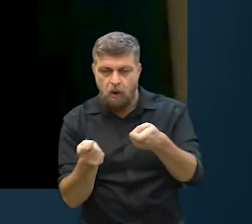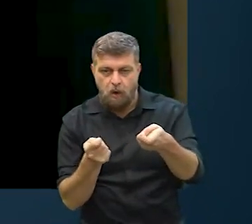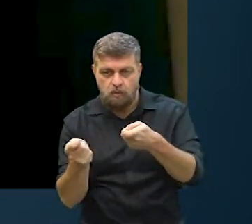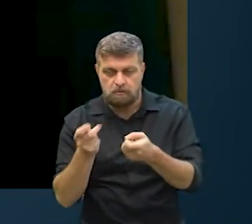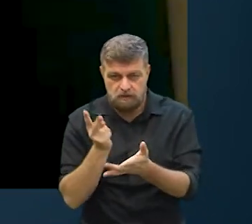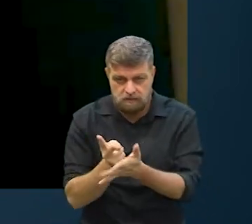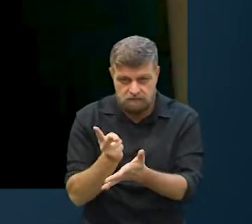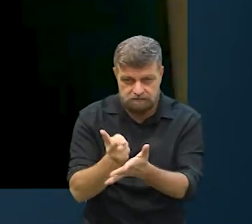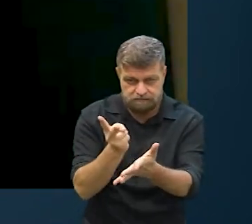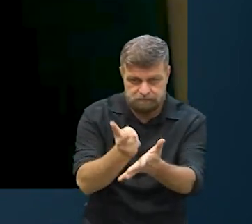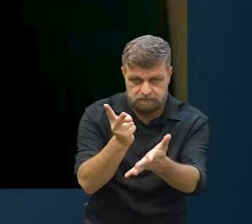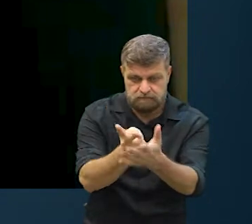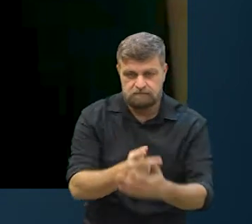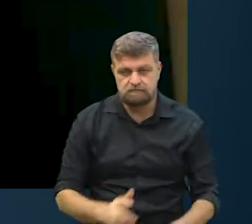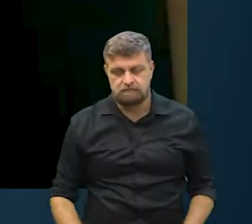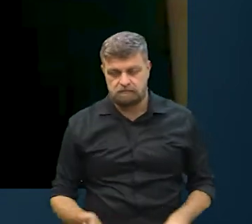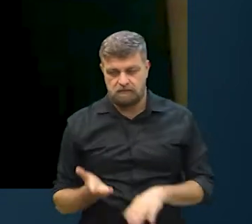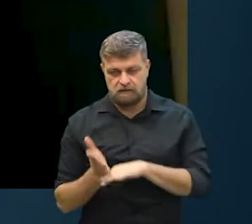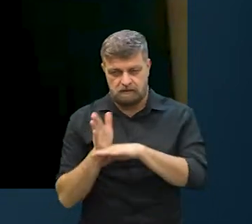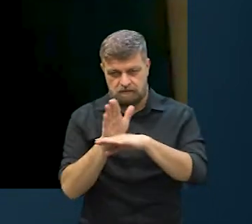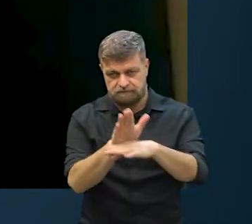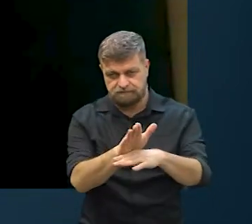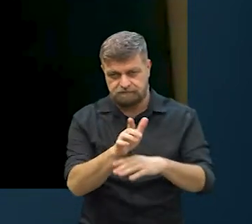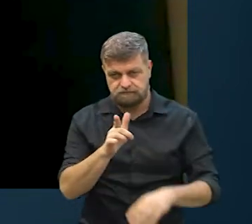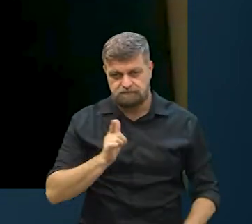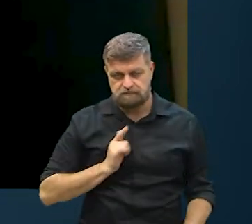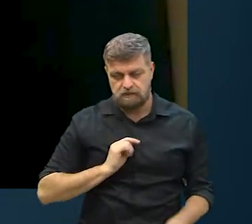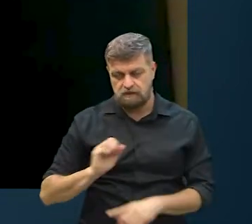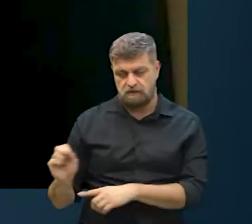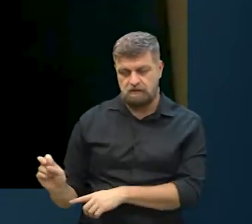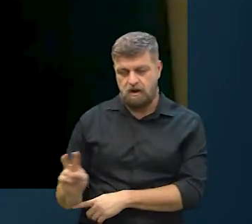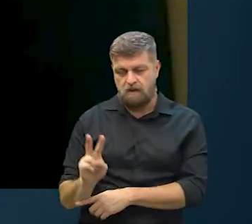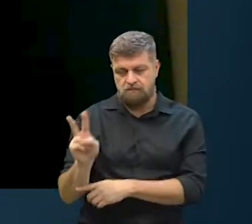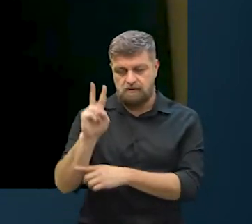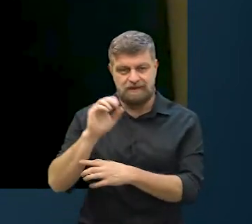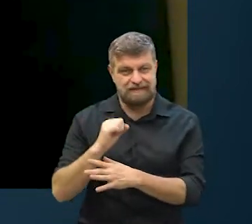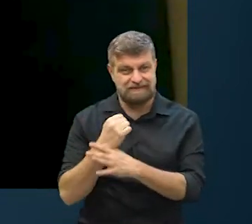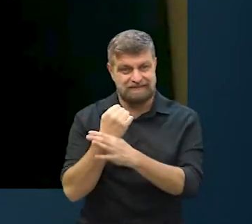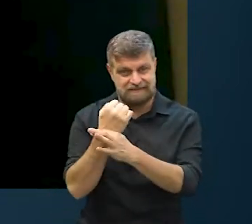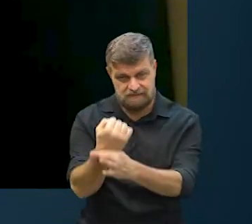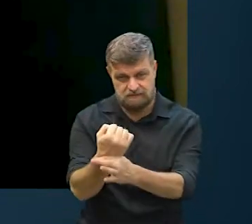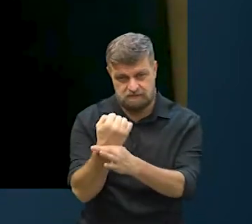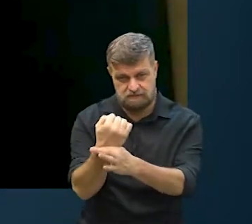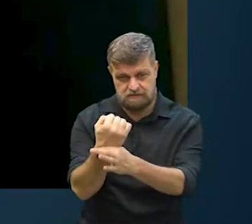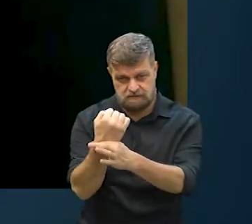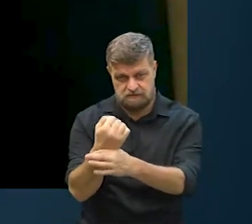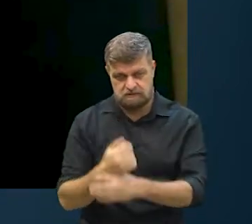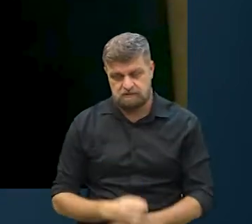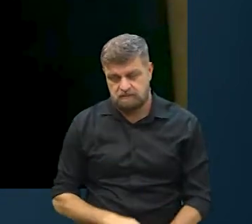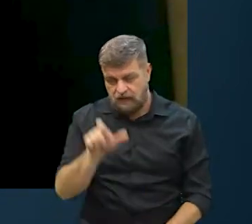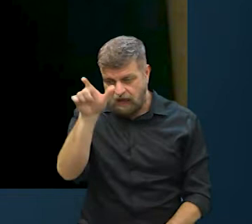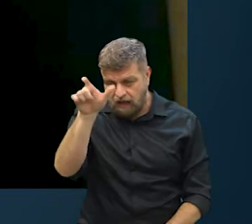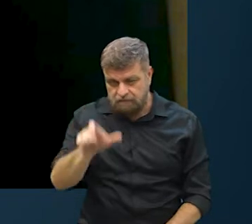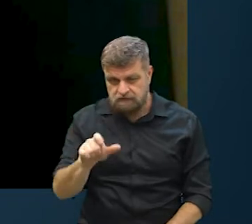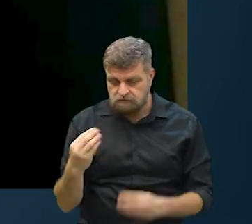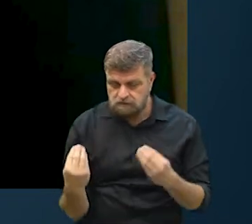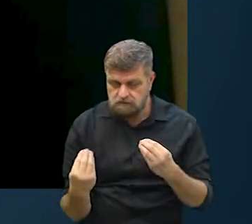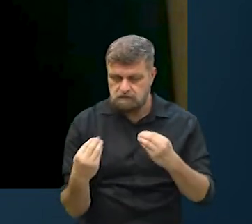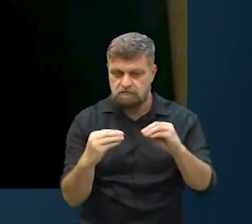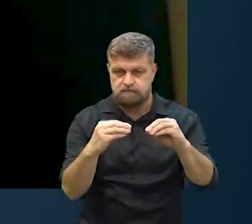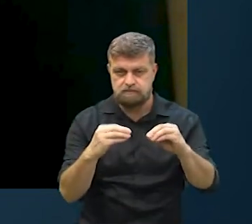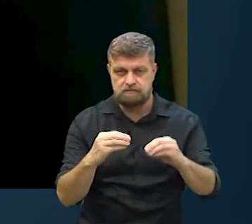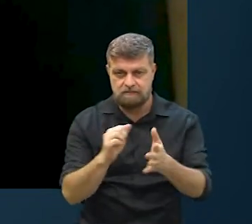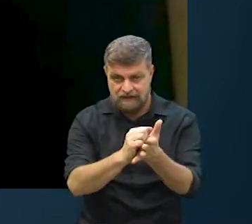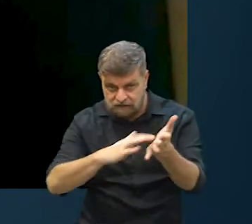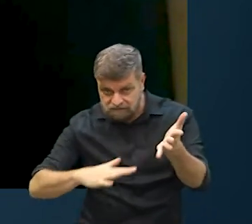monitoramento contínuo e constante, ofertando até maior valor e segurança também para quem inseriu aquela tarefa,